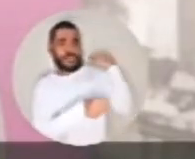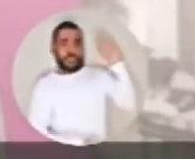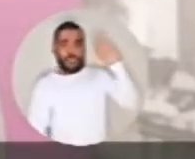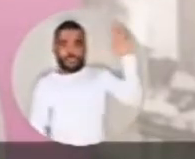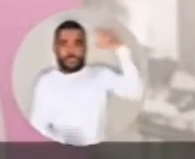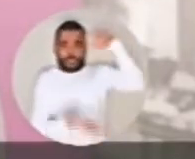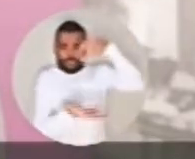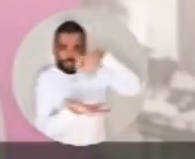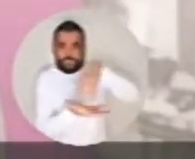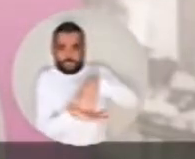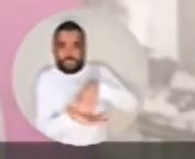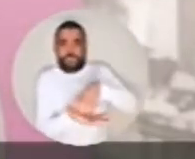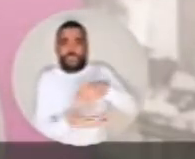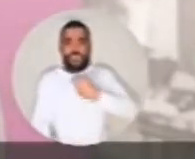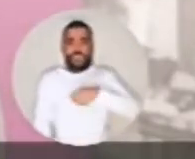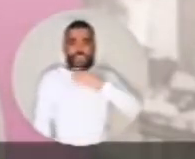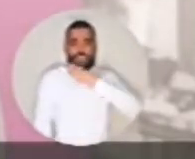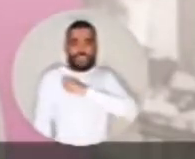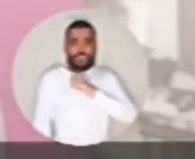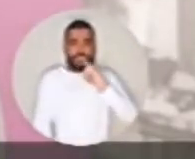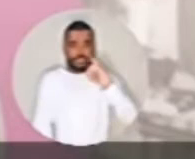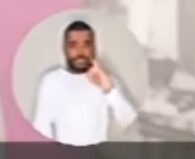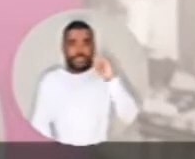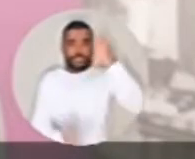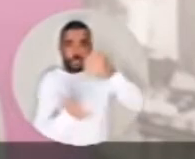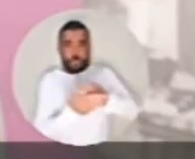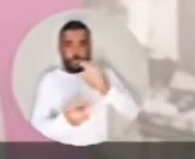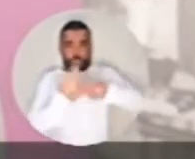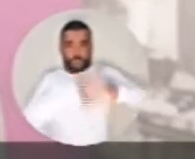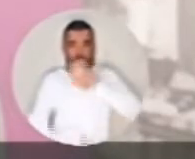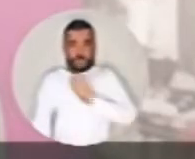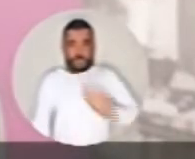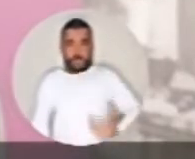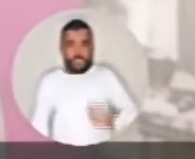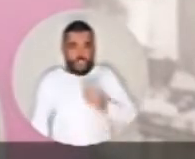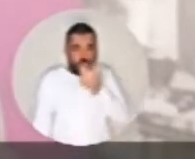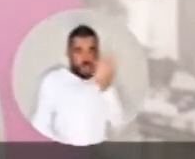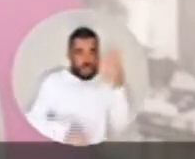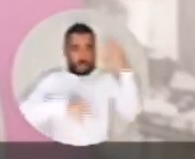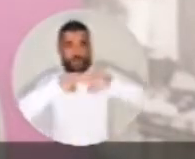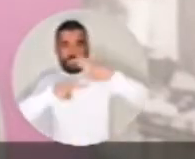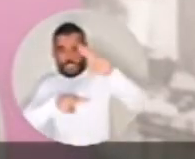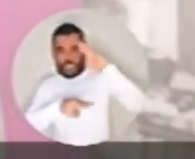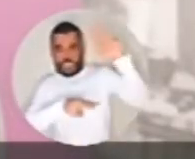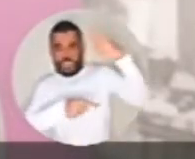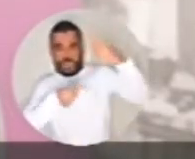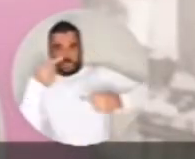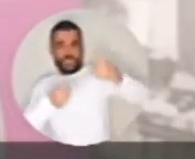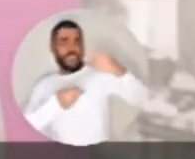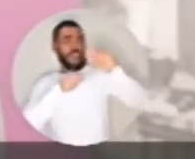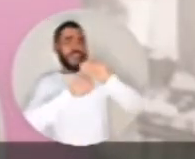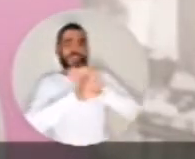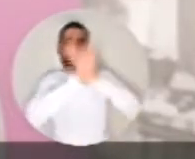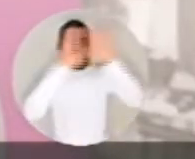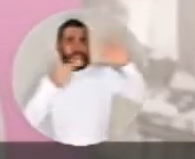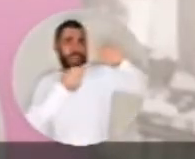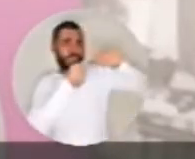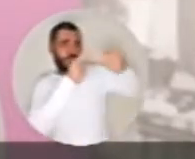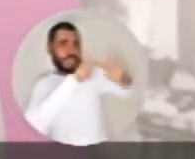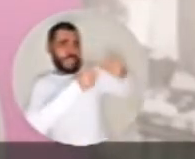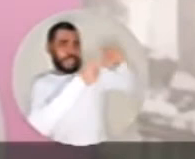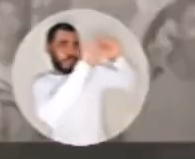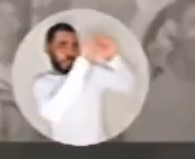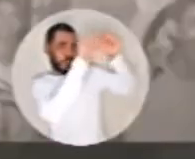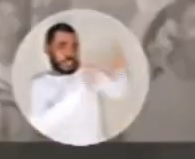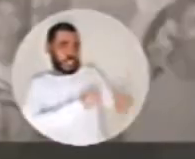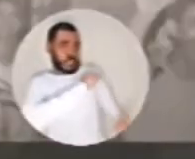cada vez mais perto de pessoas poderosas na política, era muito claro ver como todo o sistema corrupto se unia para evitar a